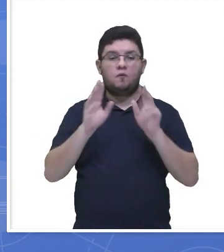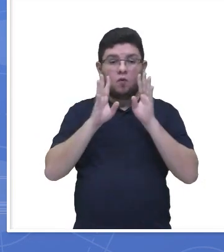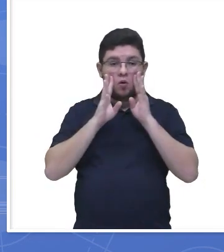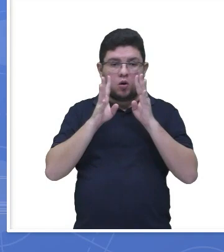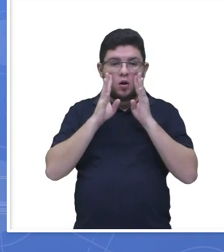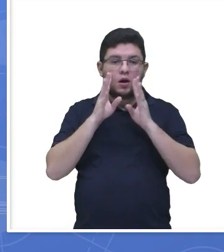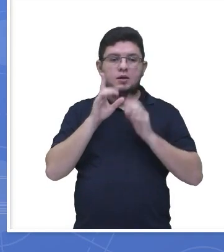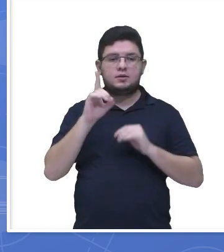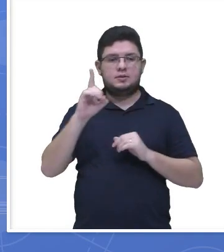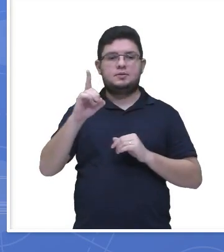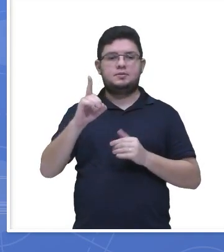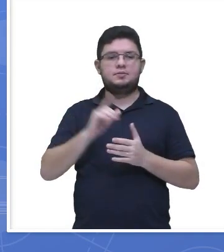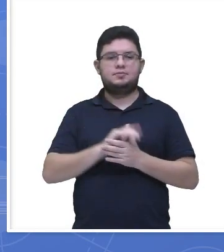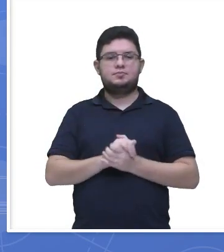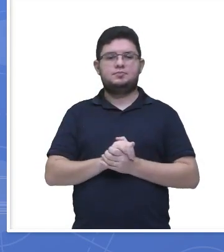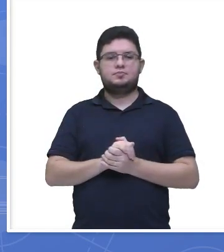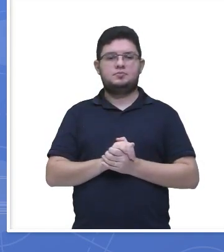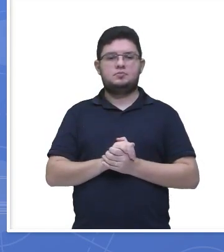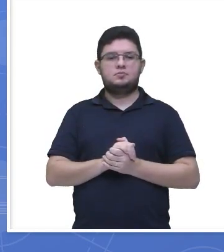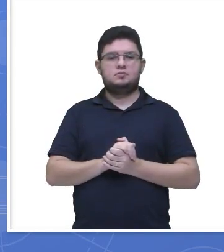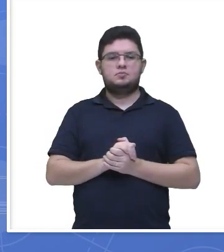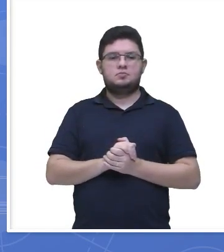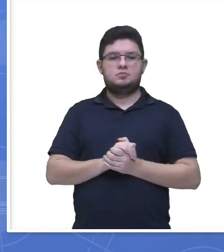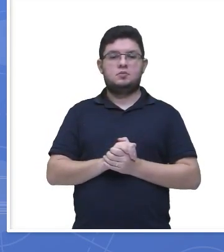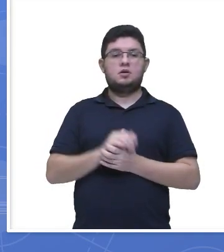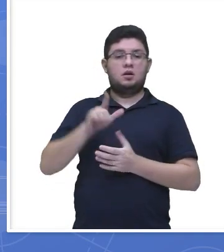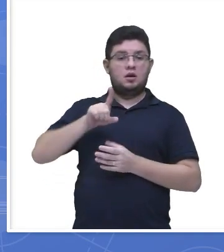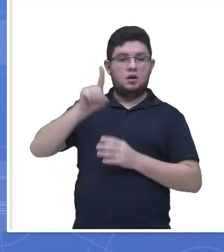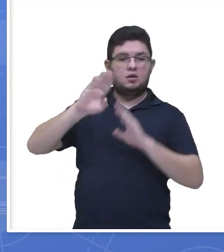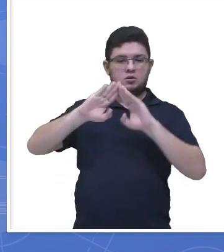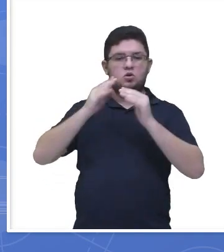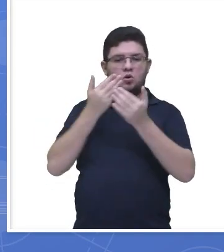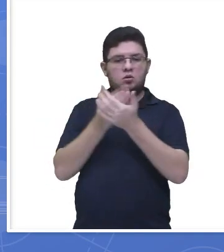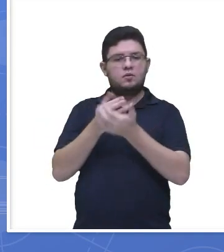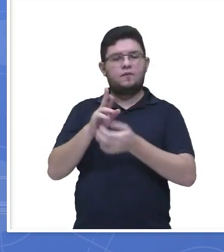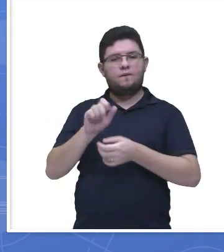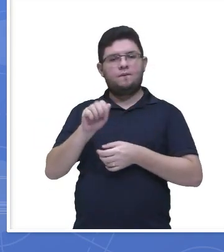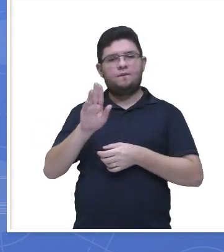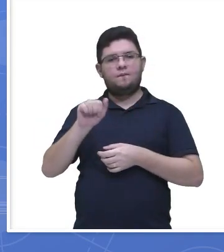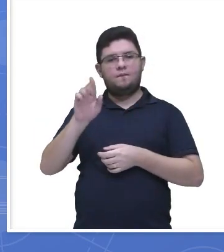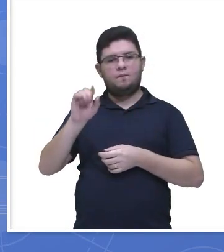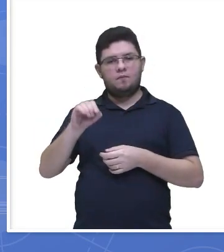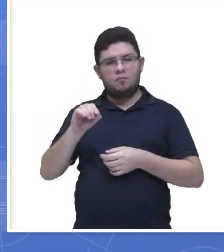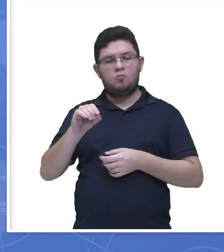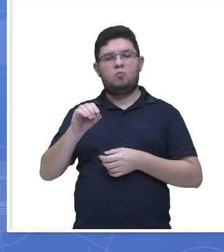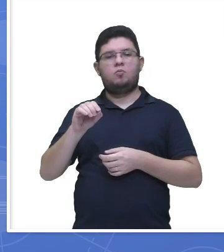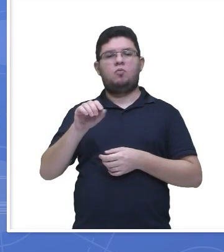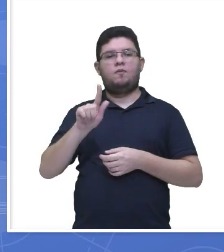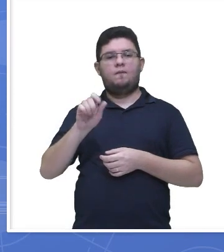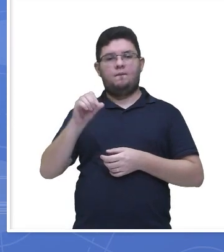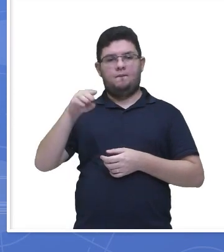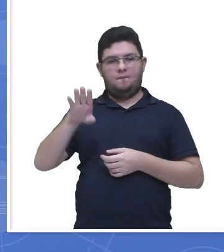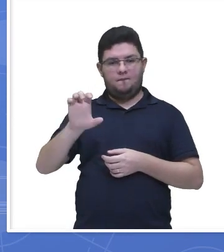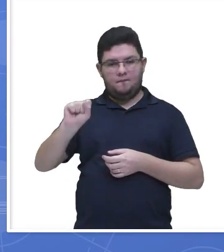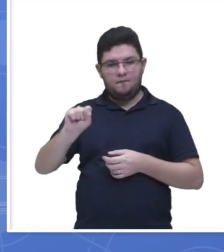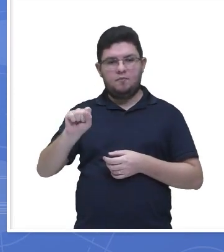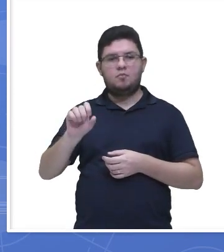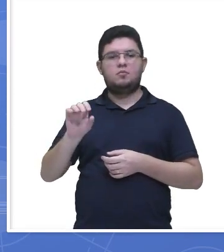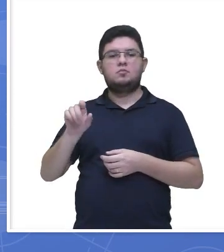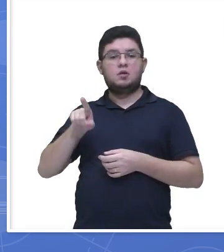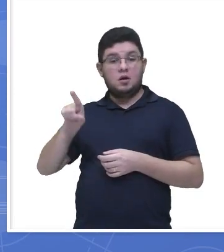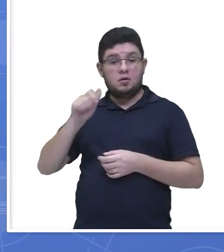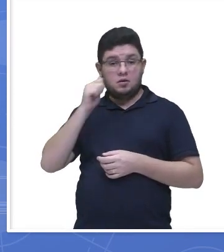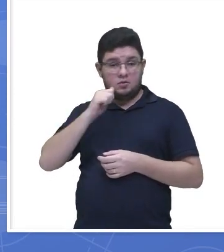ver se realmente prestaram atenção nas aulas, hein? Da escola Raimundo Gomes, a Tamires Aline Freire dos Santos fala